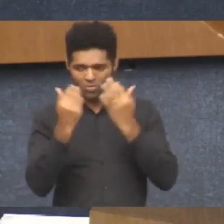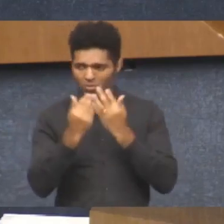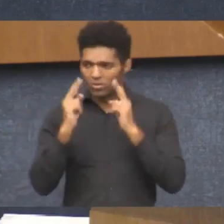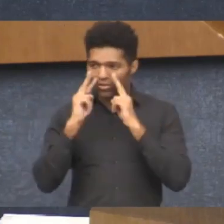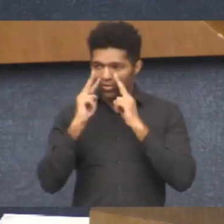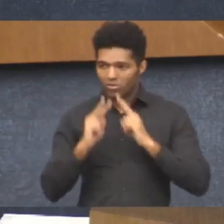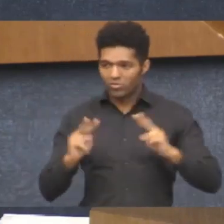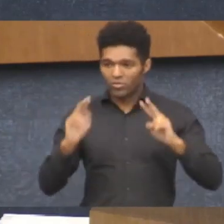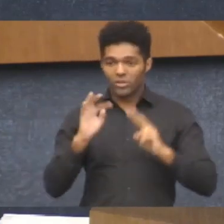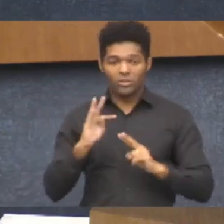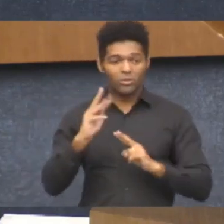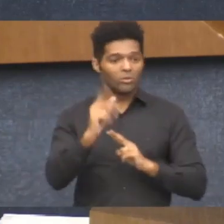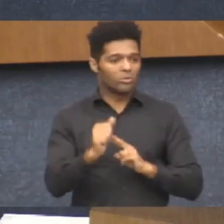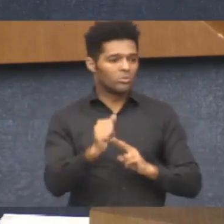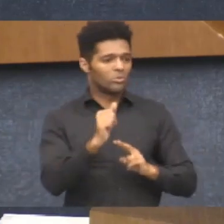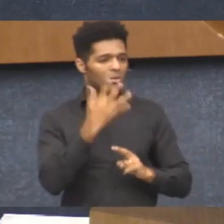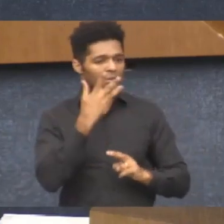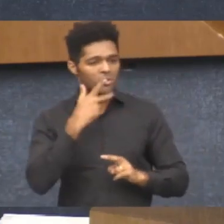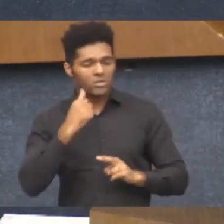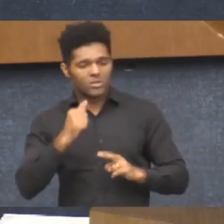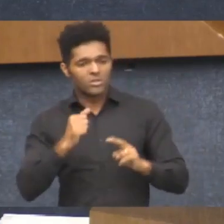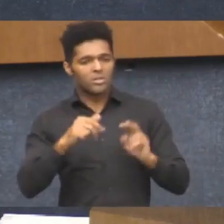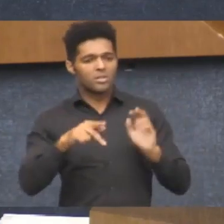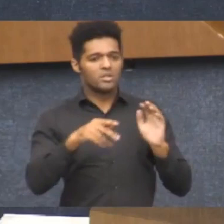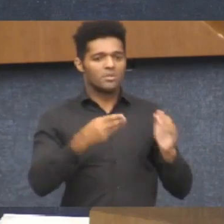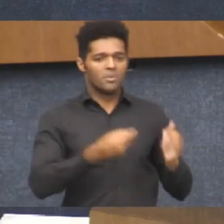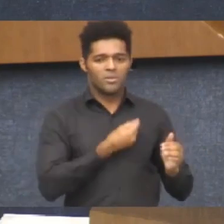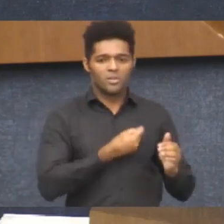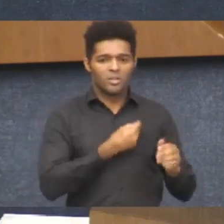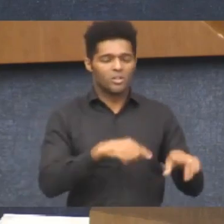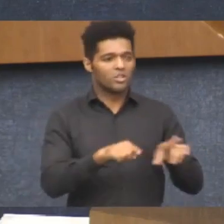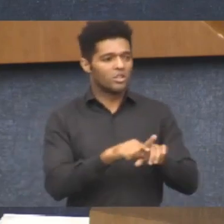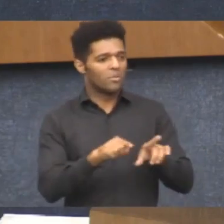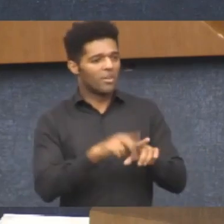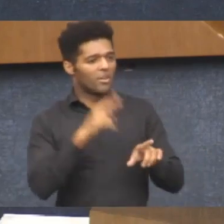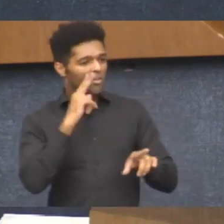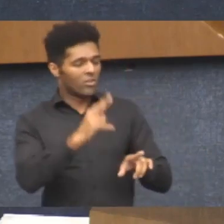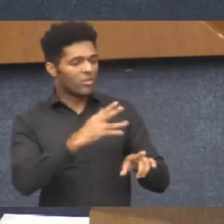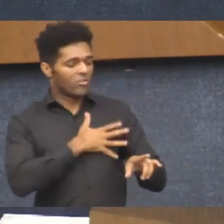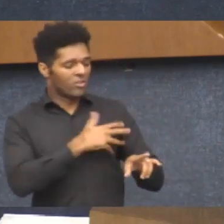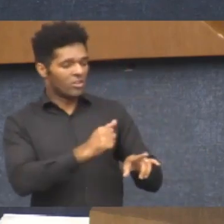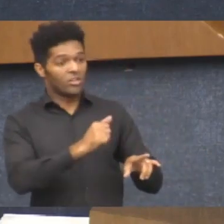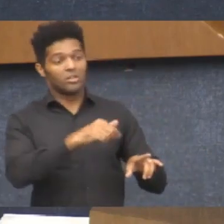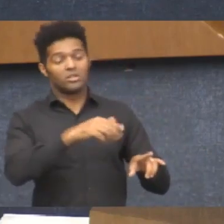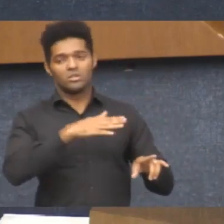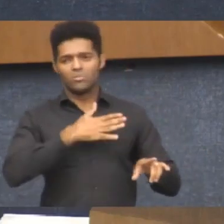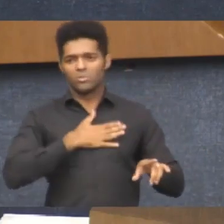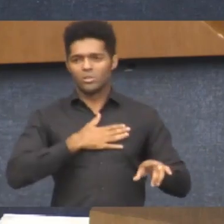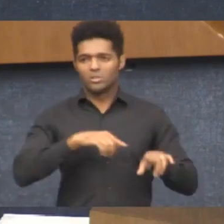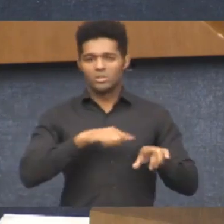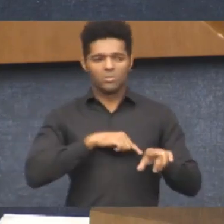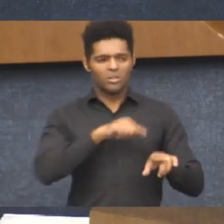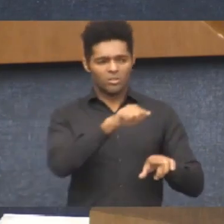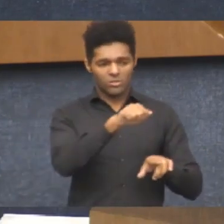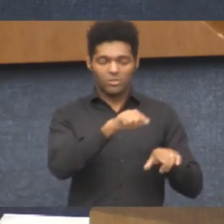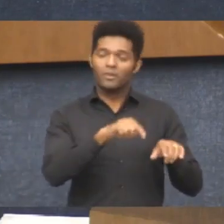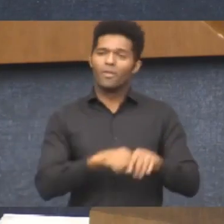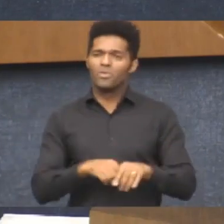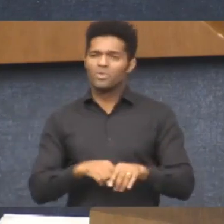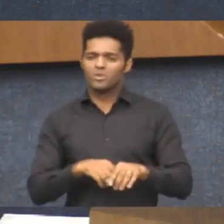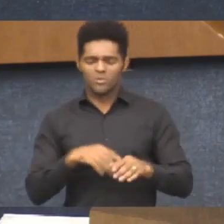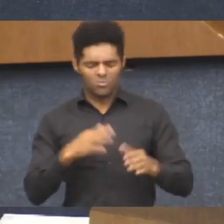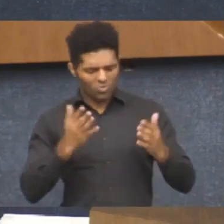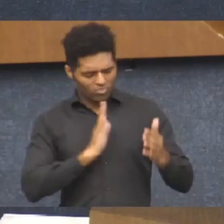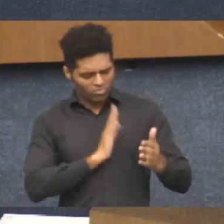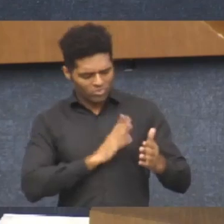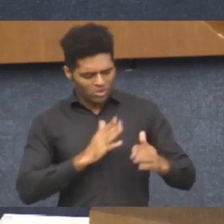presentes, todos os filhos um pouco mais velhos, ver as minhas meninas ali na primeira fila, como isso enche o coração da gente de